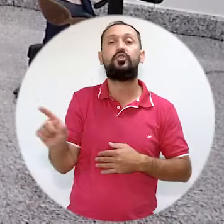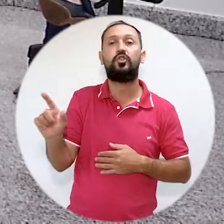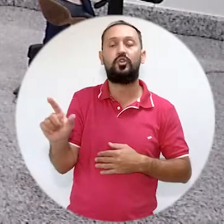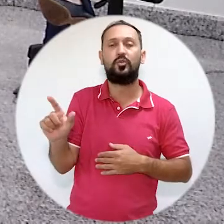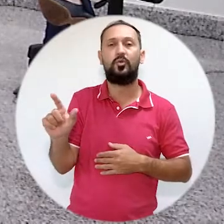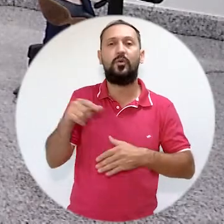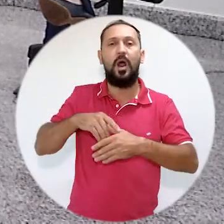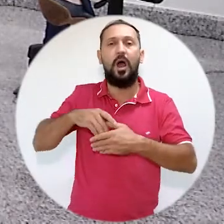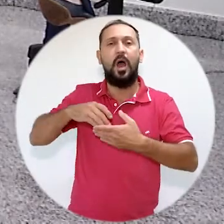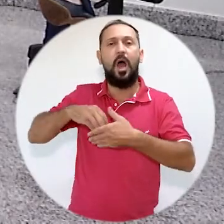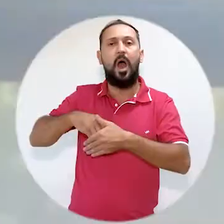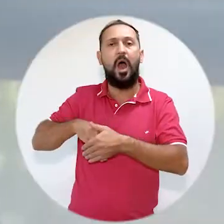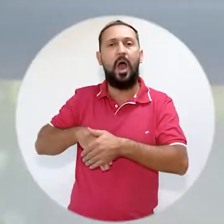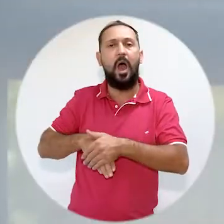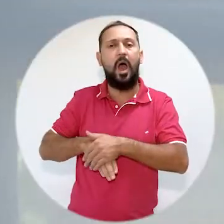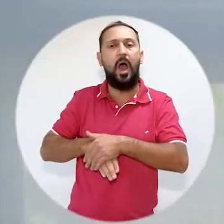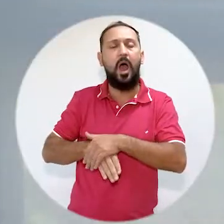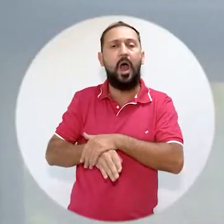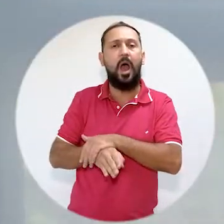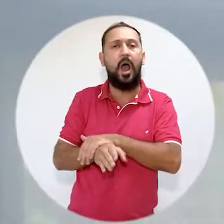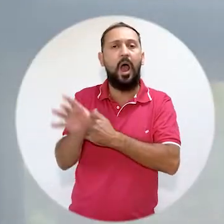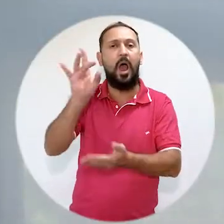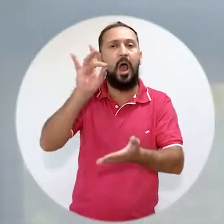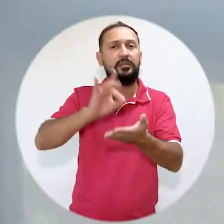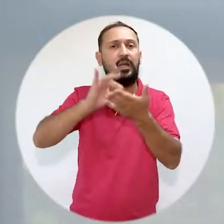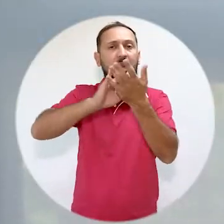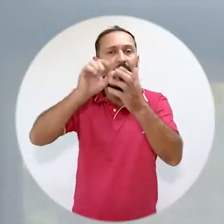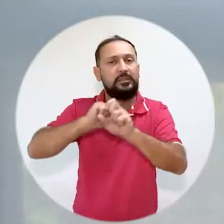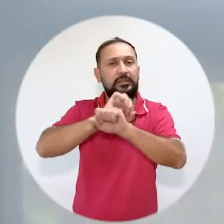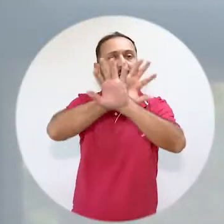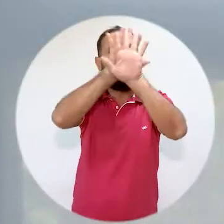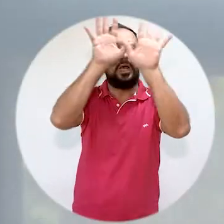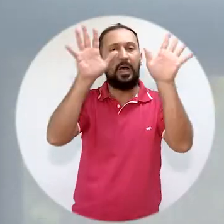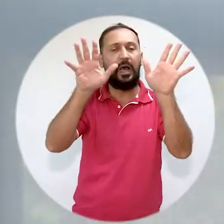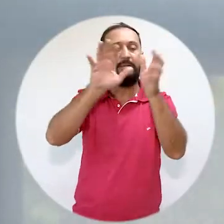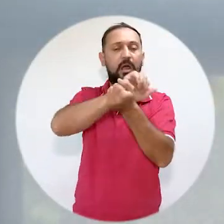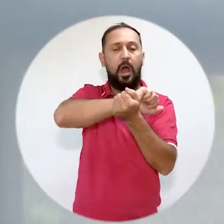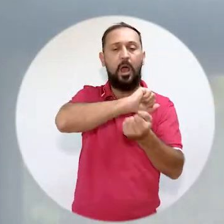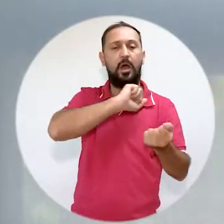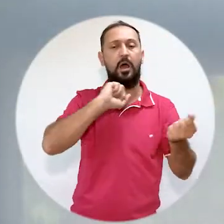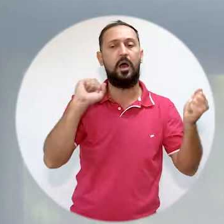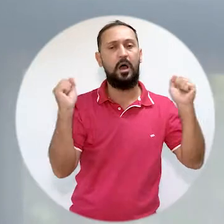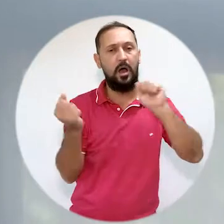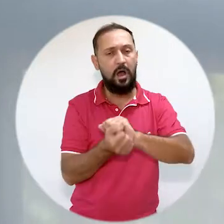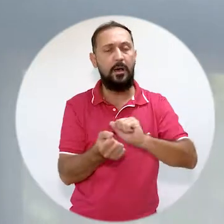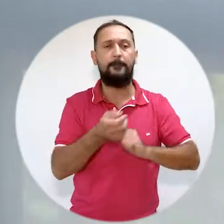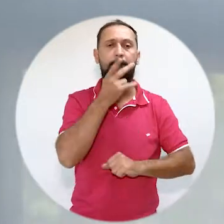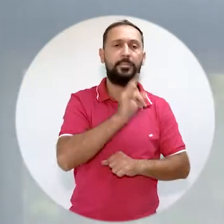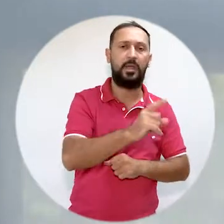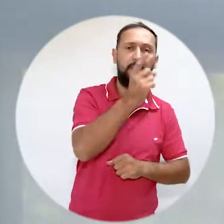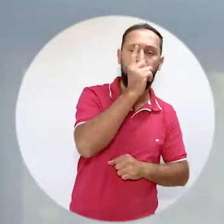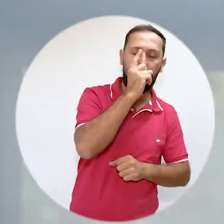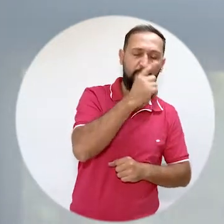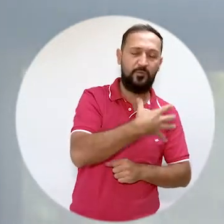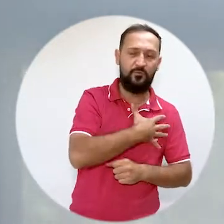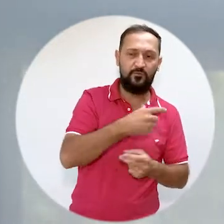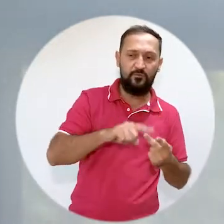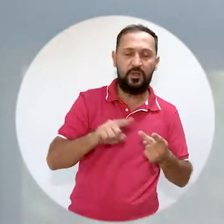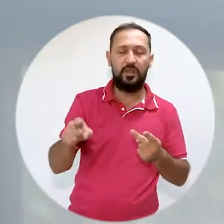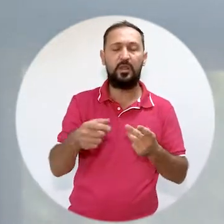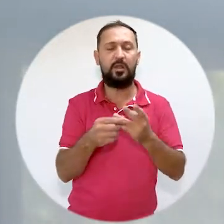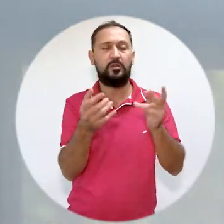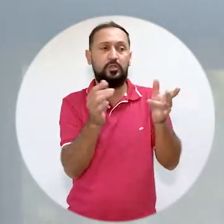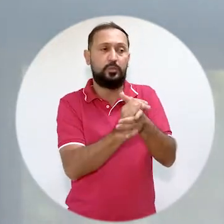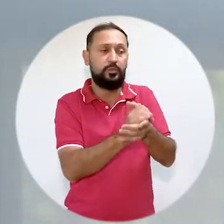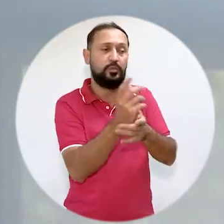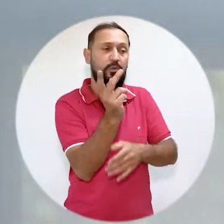configuração, uma nova compreensão para a adaptação entre pais e filhos, marido e